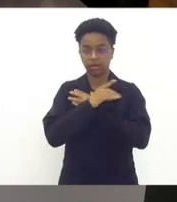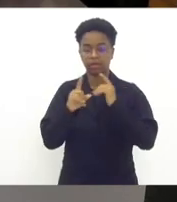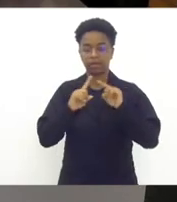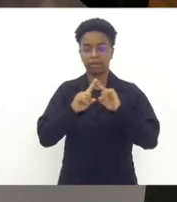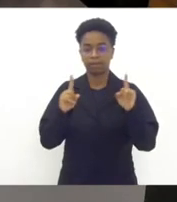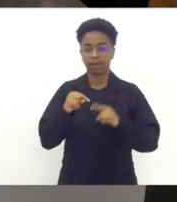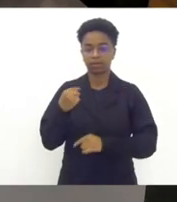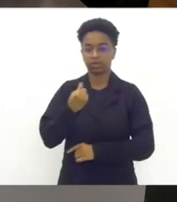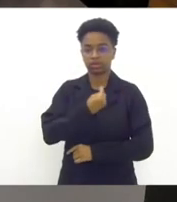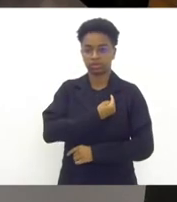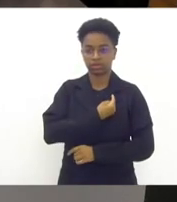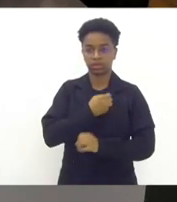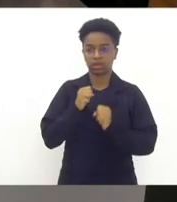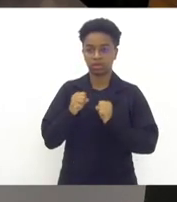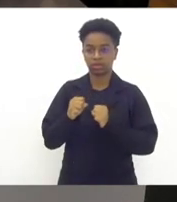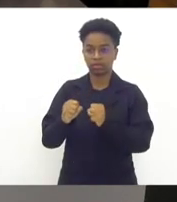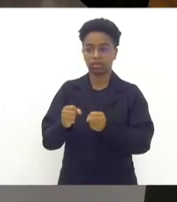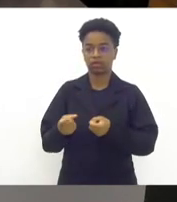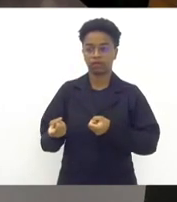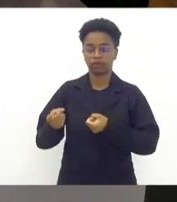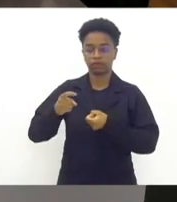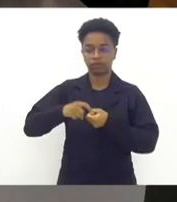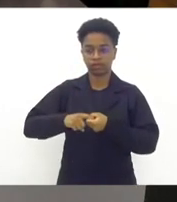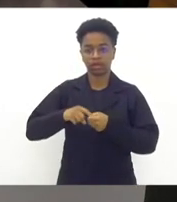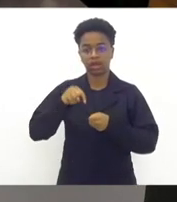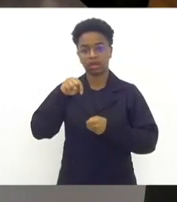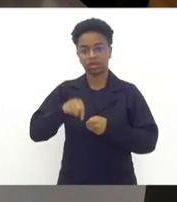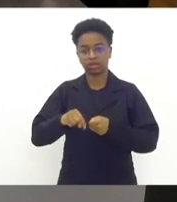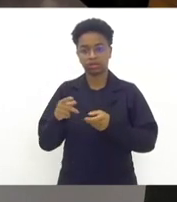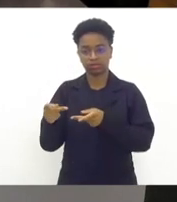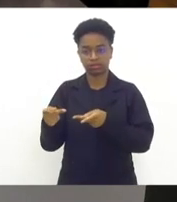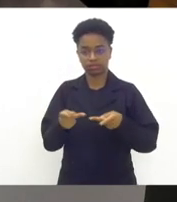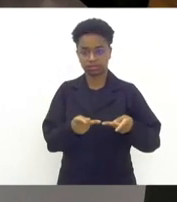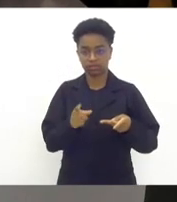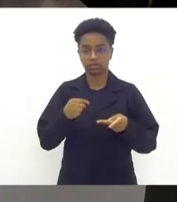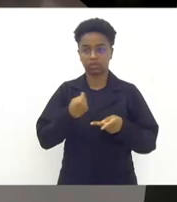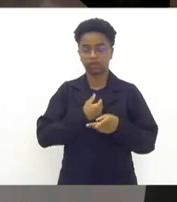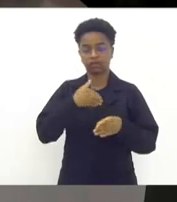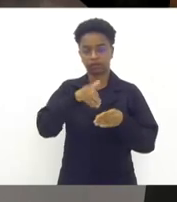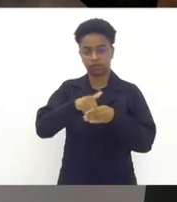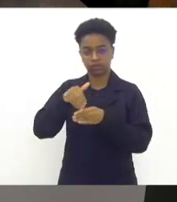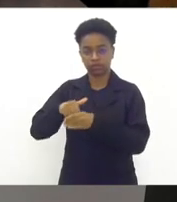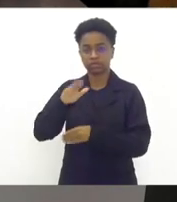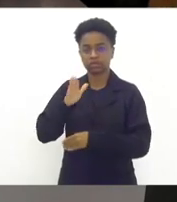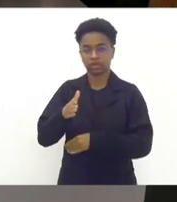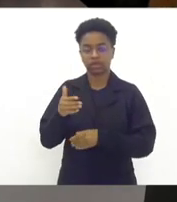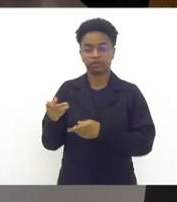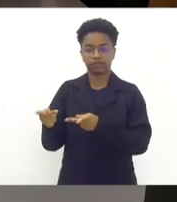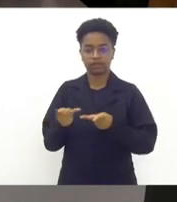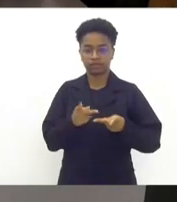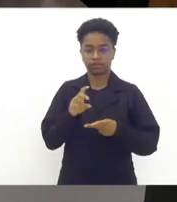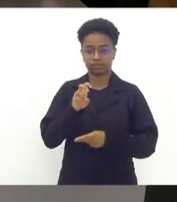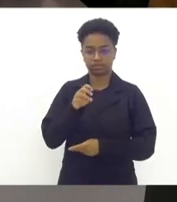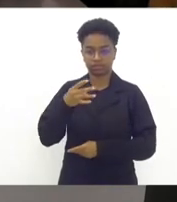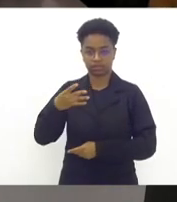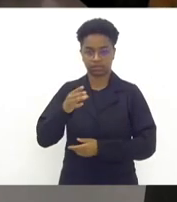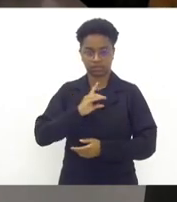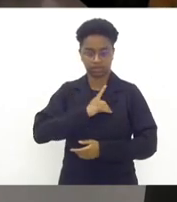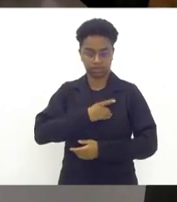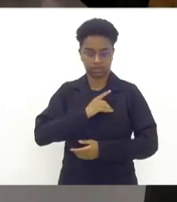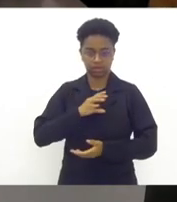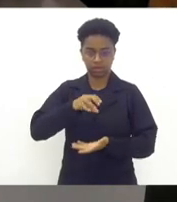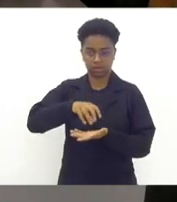nós podemos votar aqui as visitas. A gente já votou a visita 54DP e